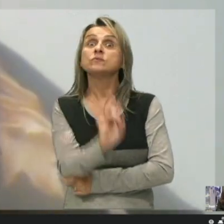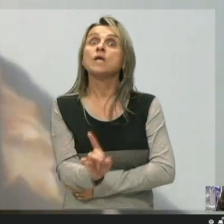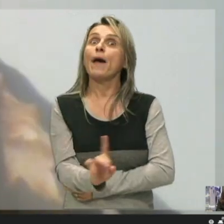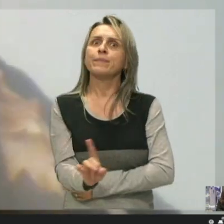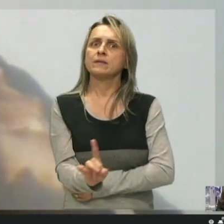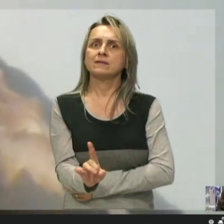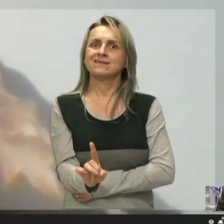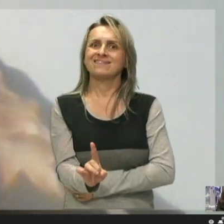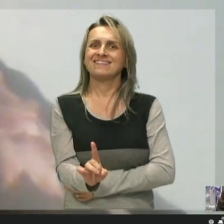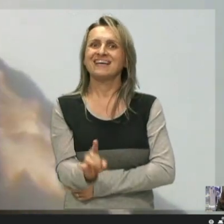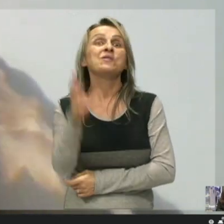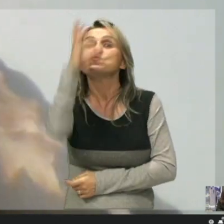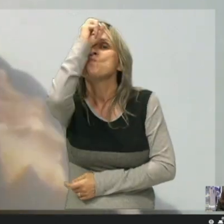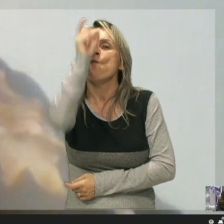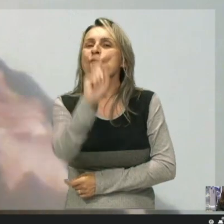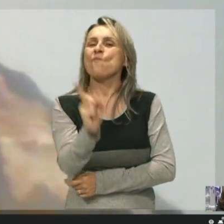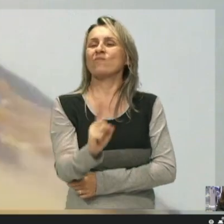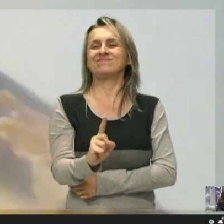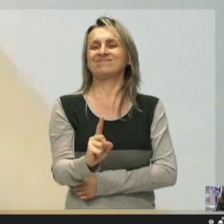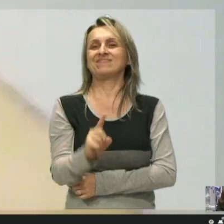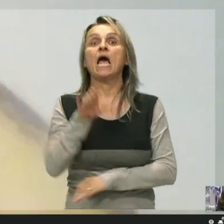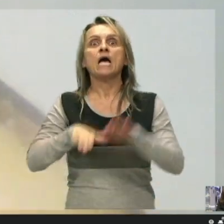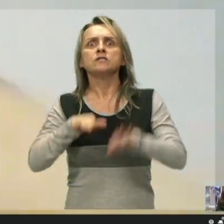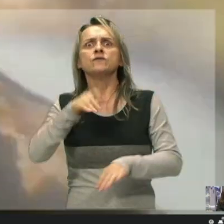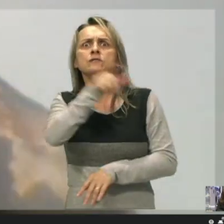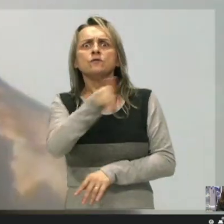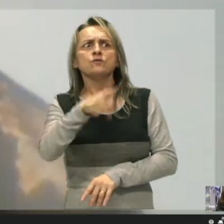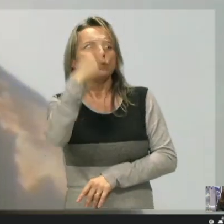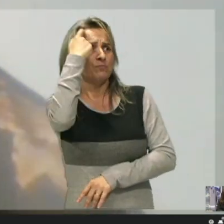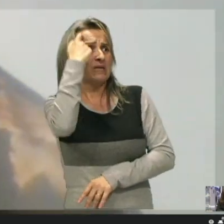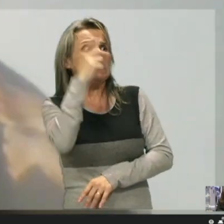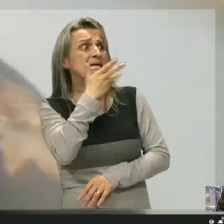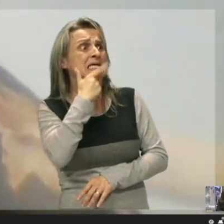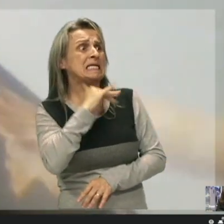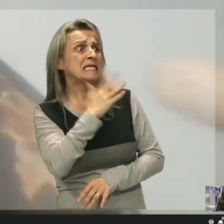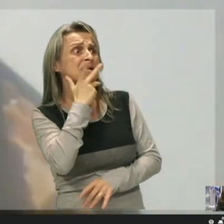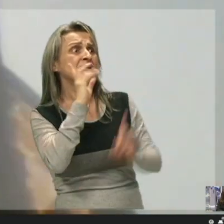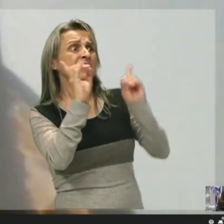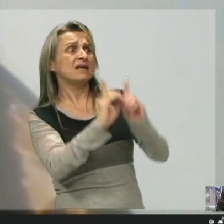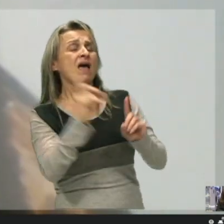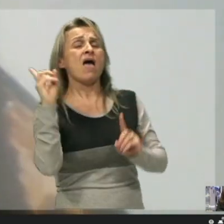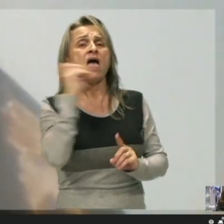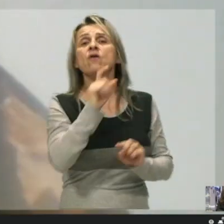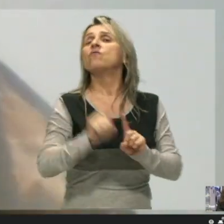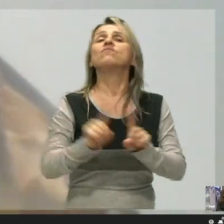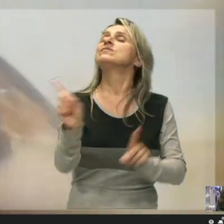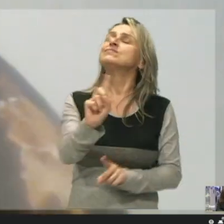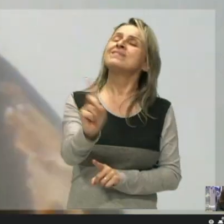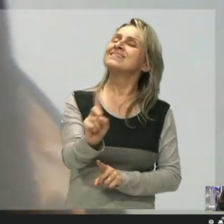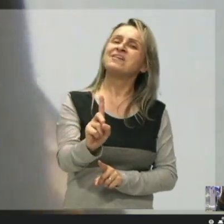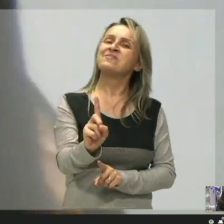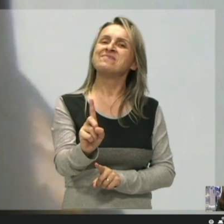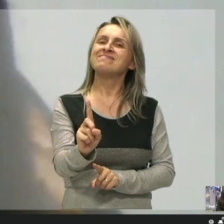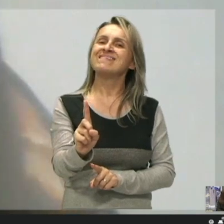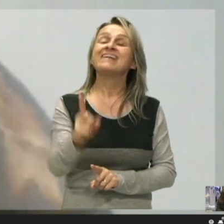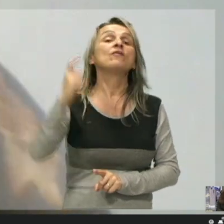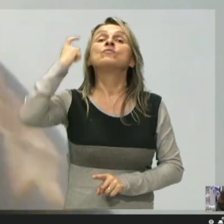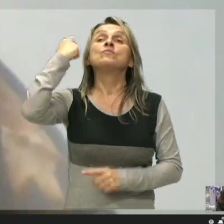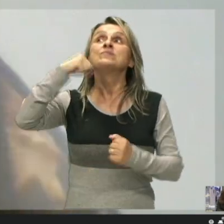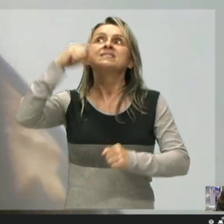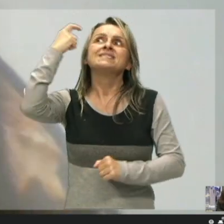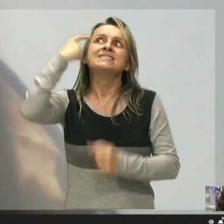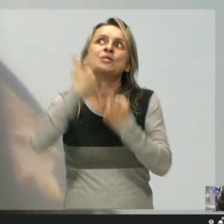é. Então, a escola também, ela tem que parar assim, eu sou uma escola inclusiva, bababá. Eu sou uma escola. As crianças são diferentes,